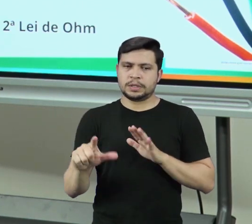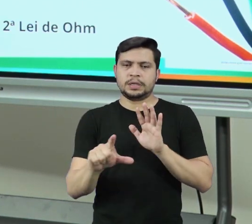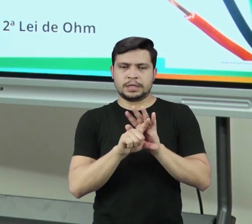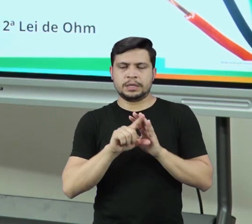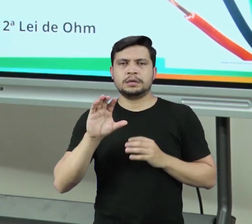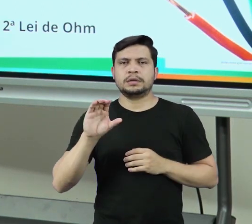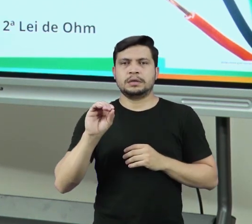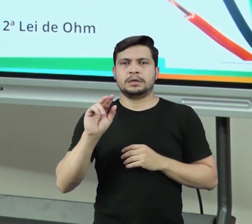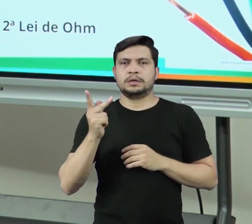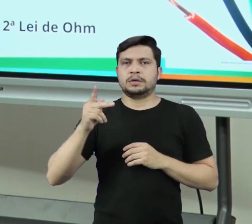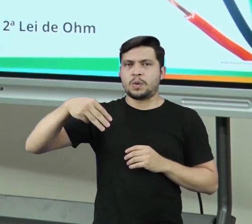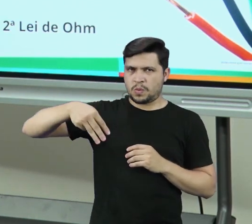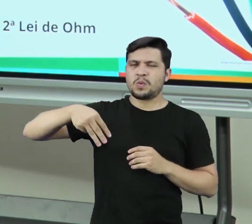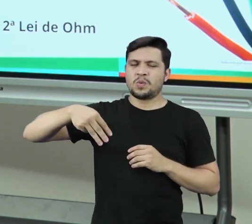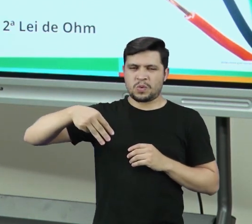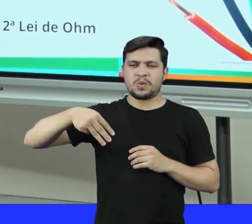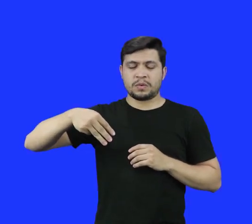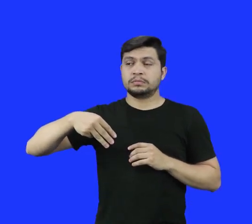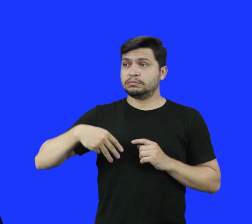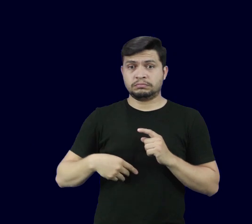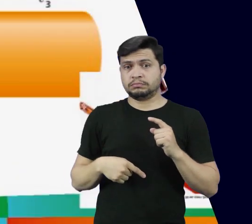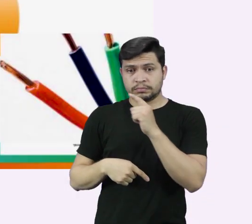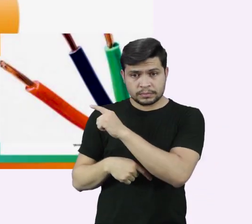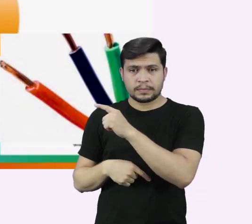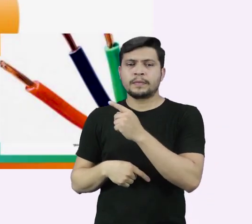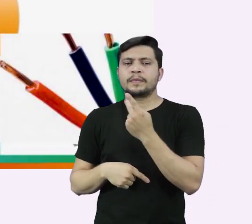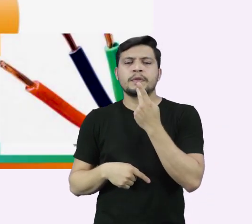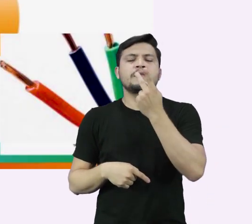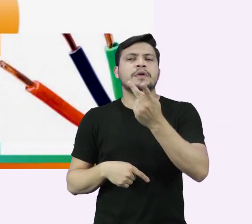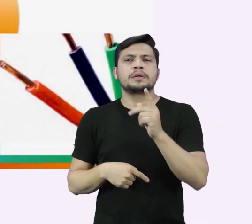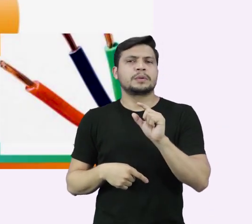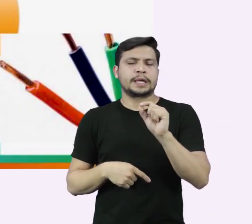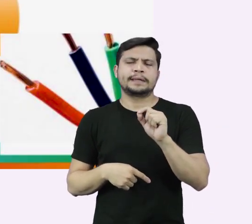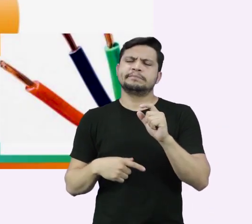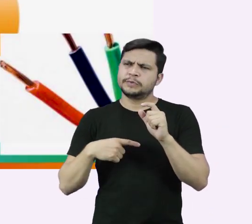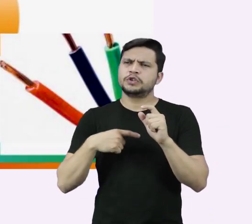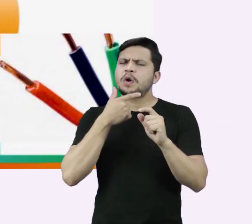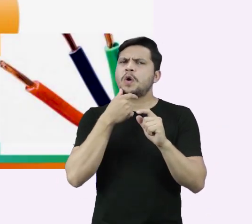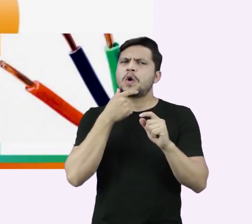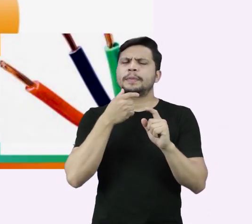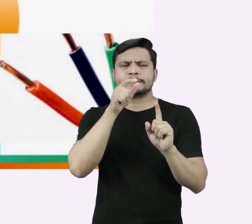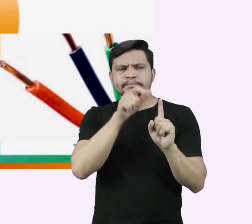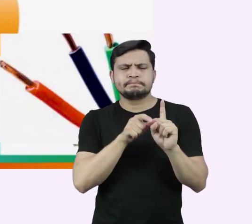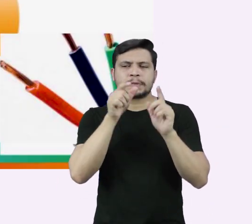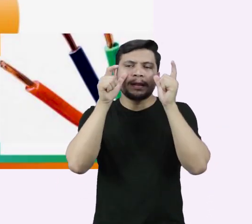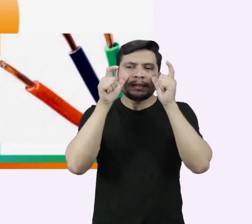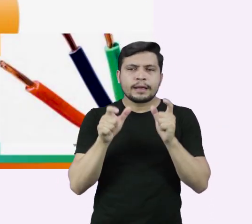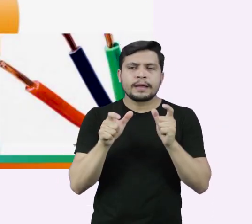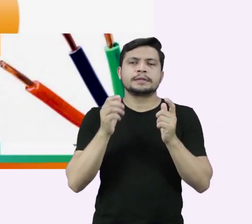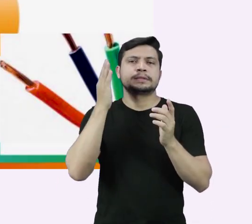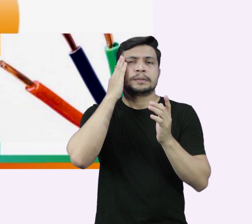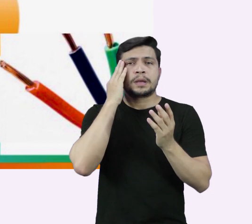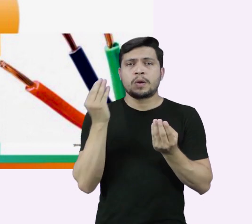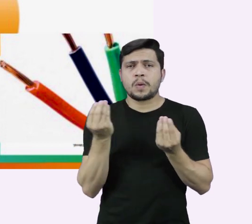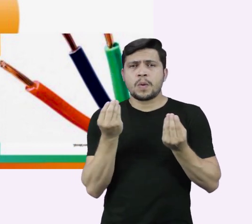segunda lei de Ohm. No caso da segunda lei de Ohm, o Ohm estava interessado em ver a influência, no caso, da passagem de